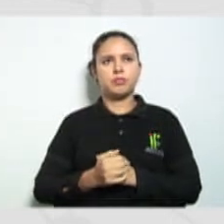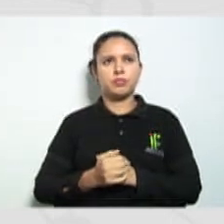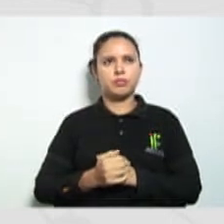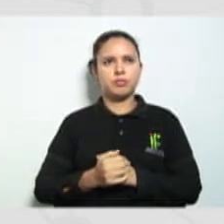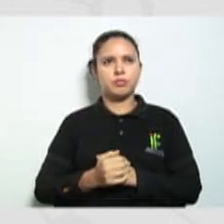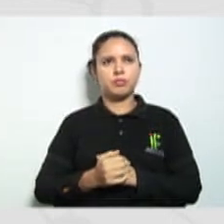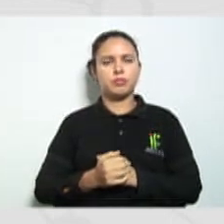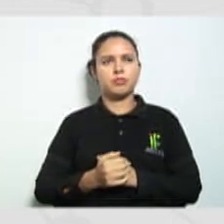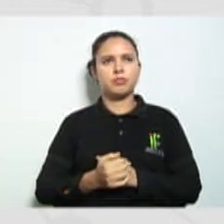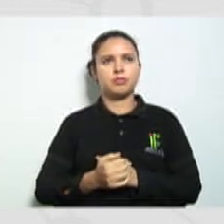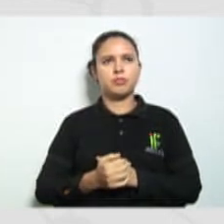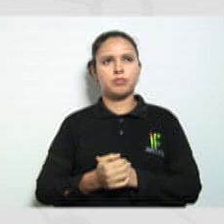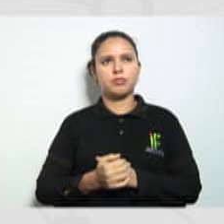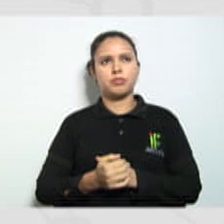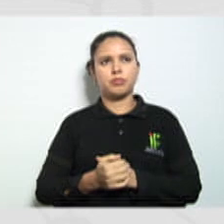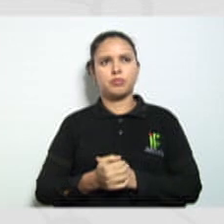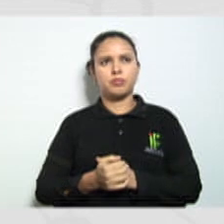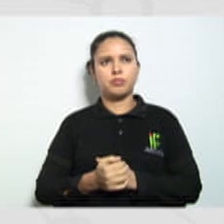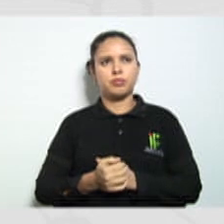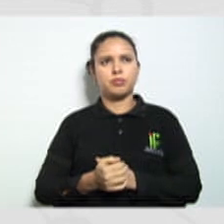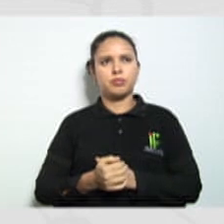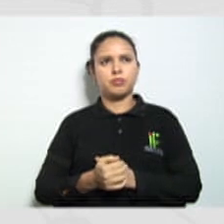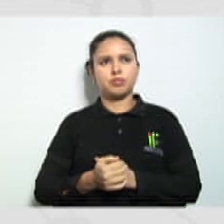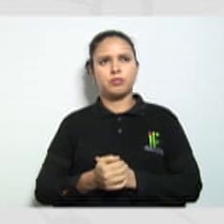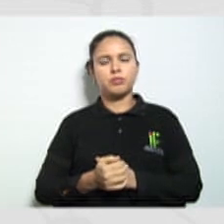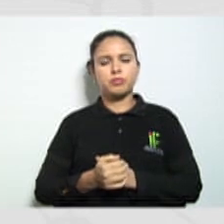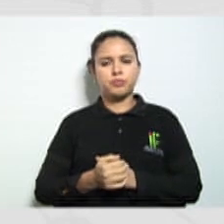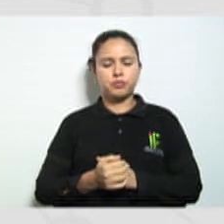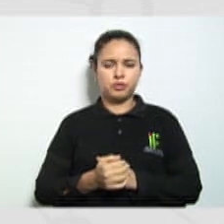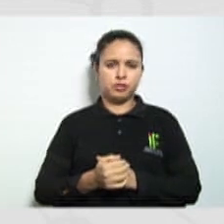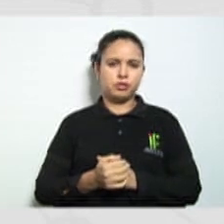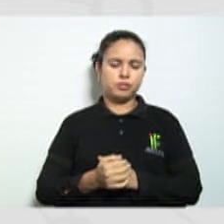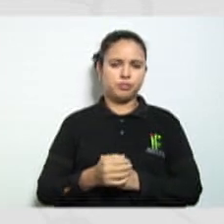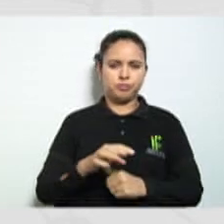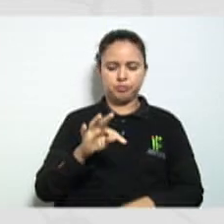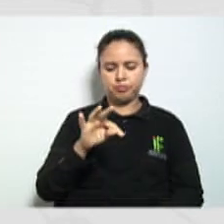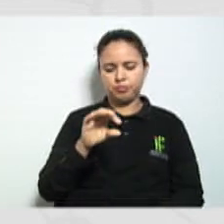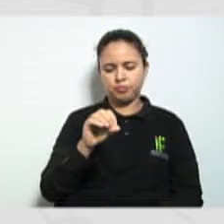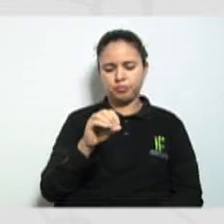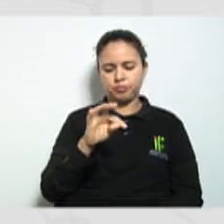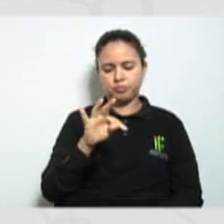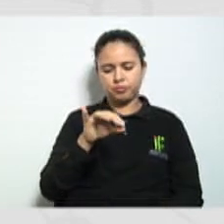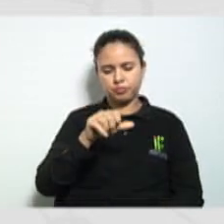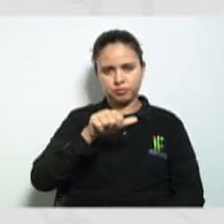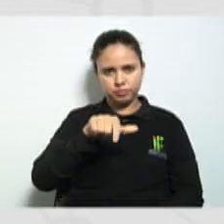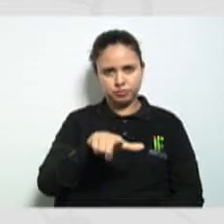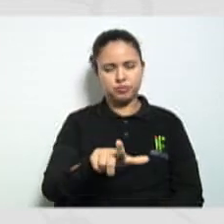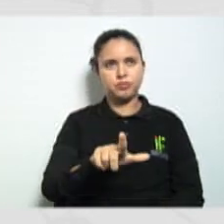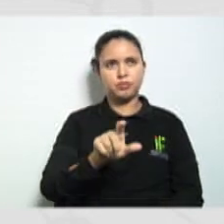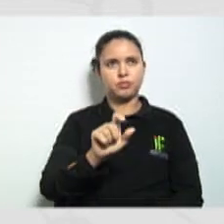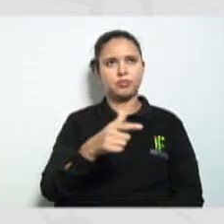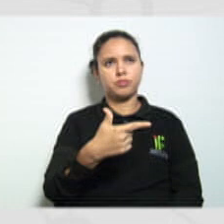depreciação acumulada, total do ativo dessa cooperativa,